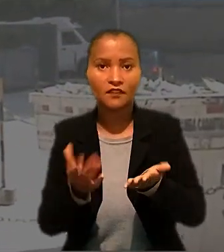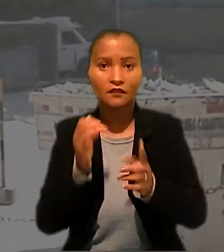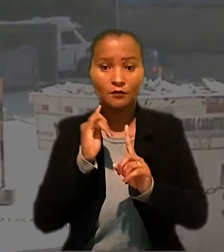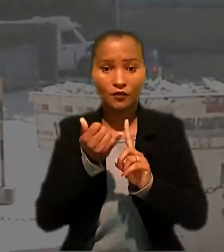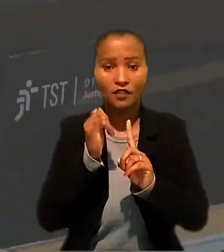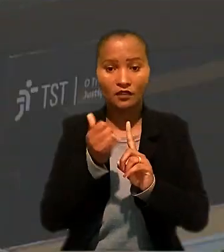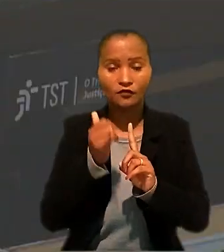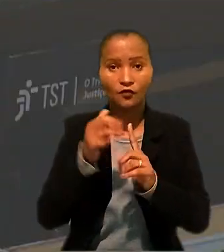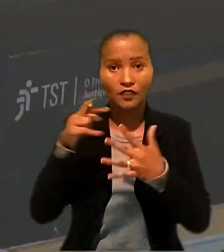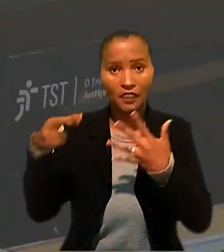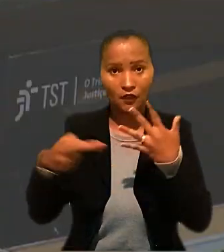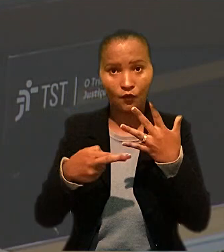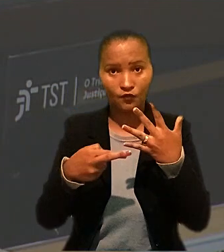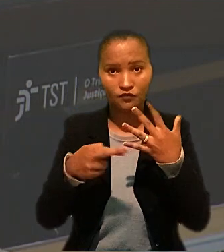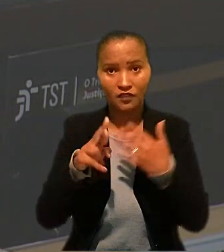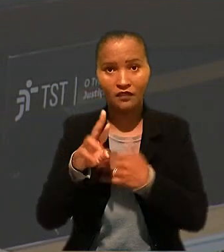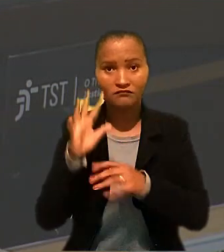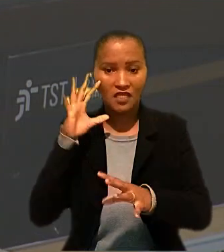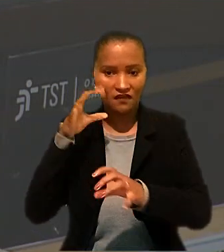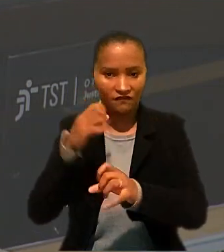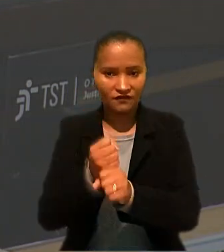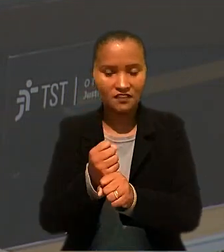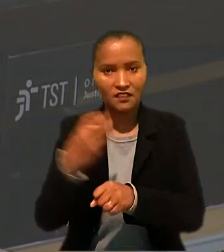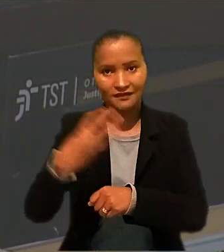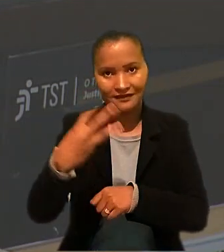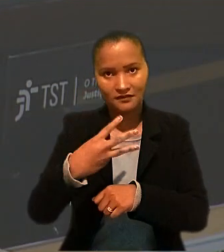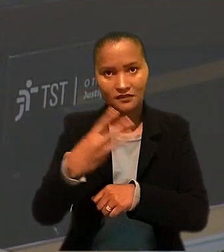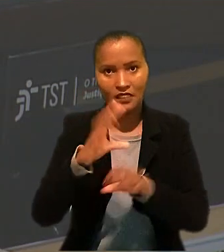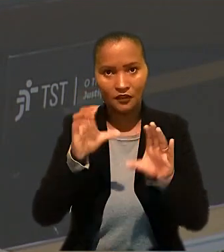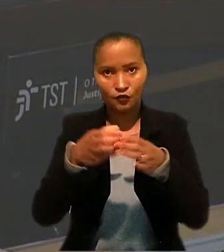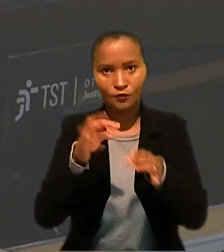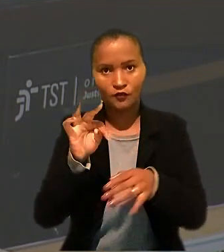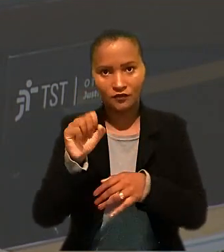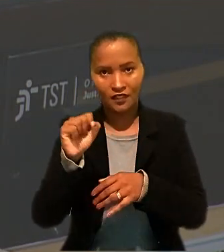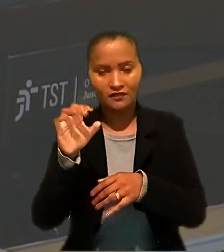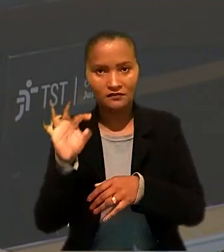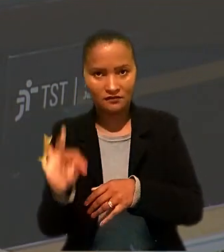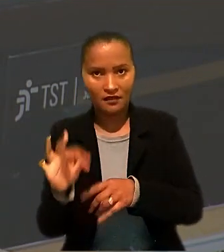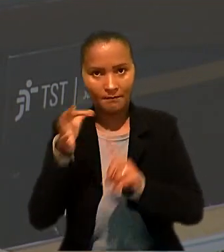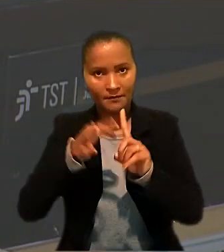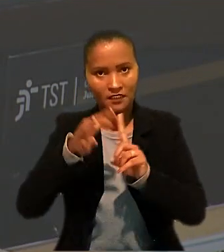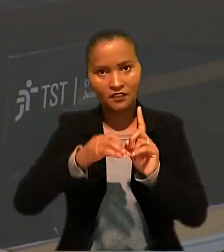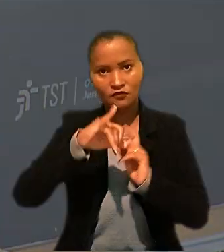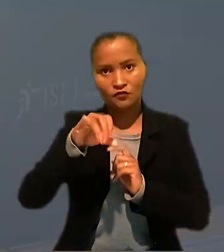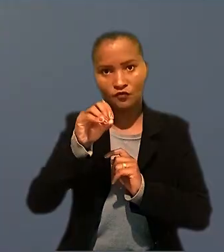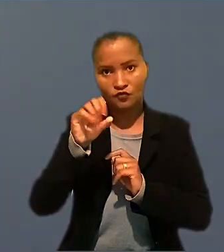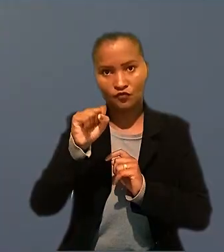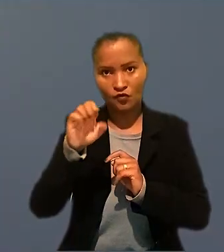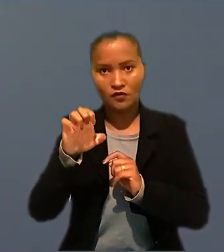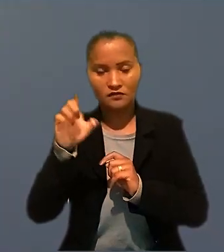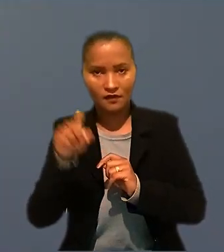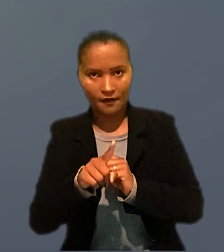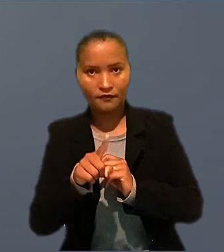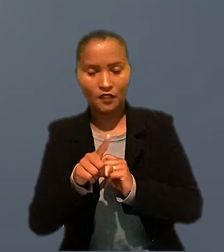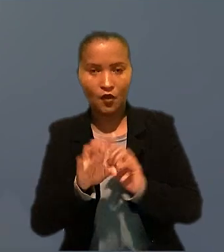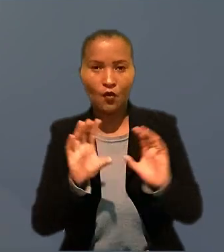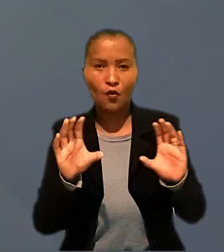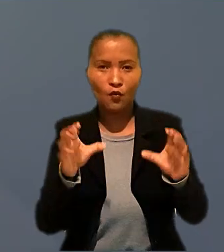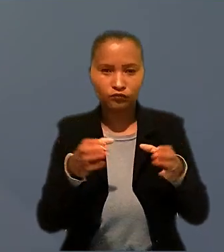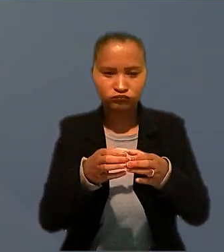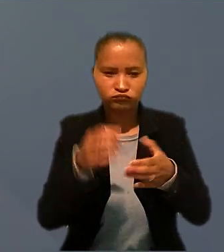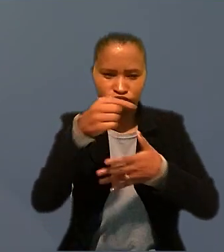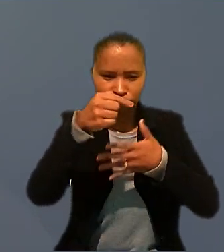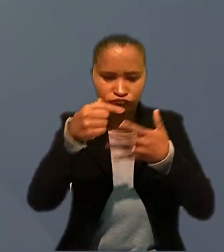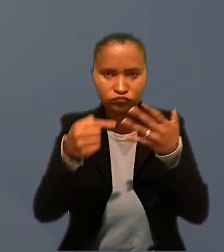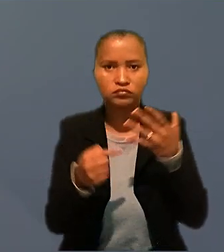de defesa. Para o relator do recurso de revista na 3ª turma do TST, ministro José Roberto Pimenta, o conjunto de